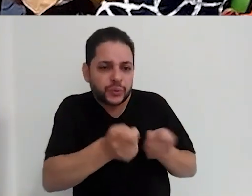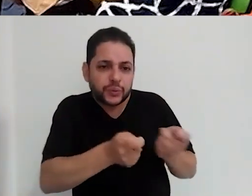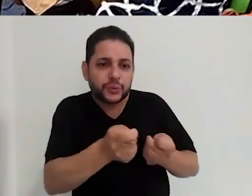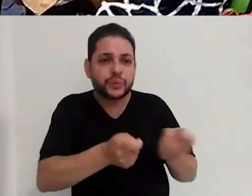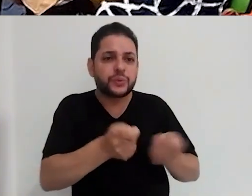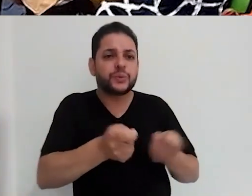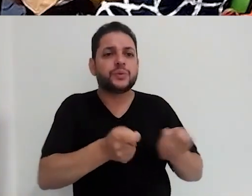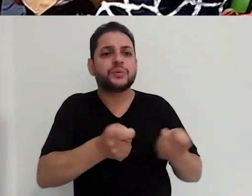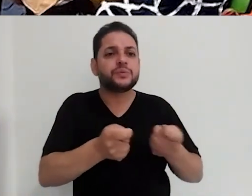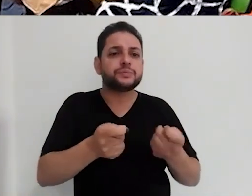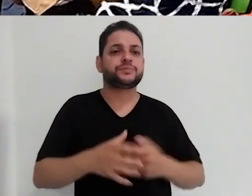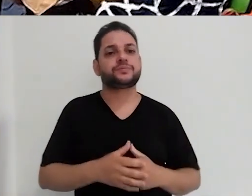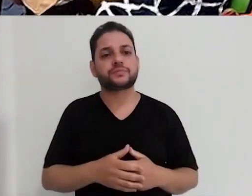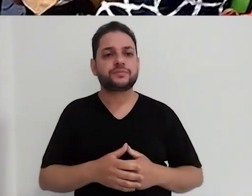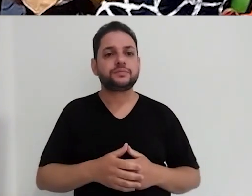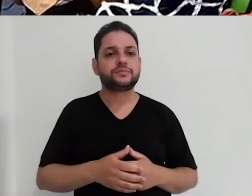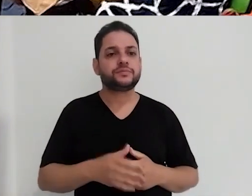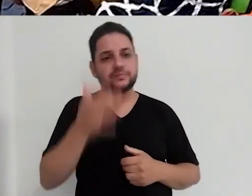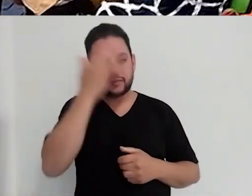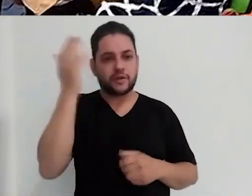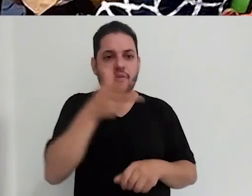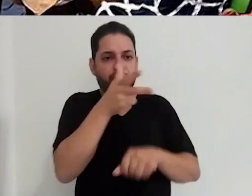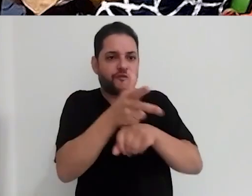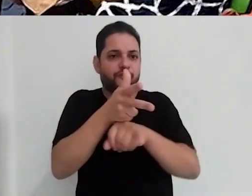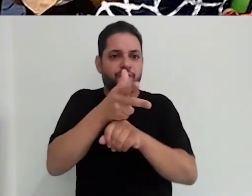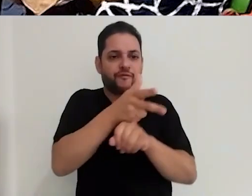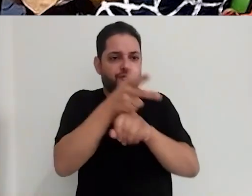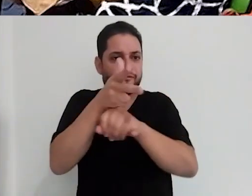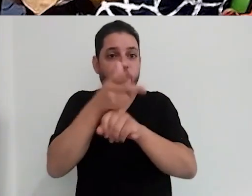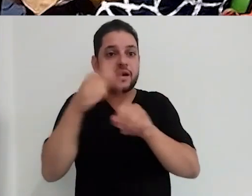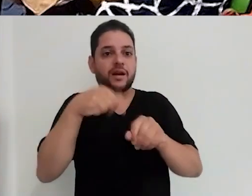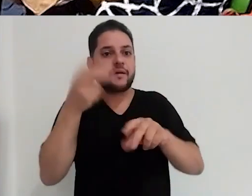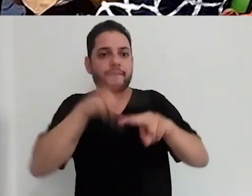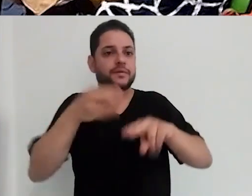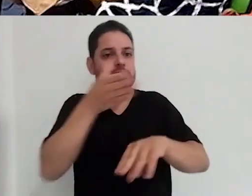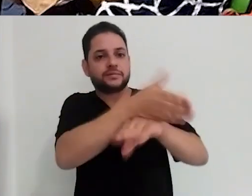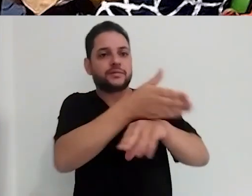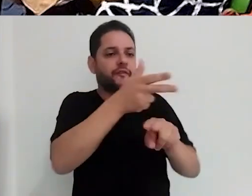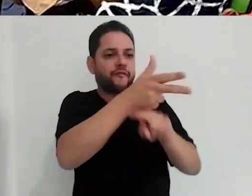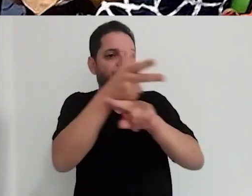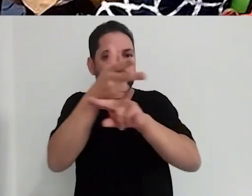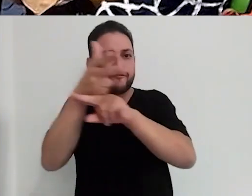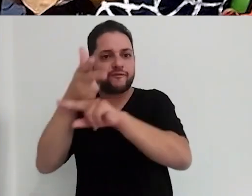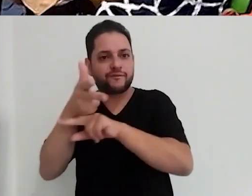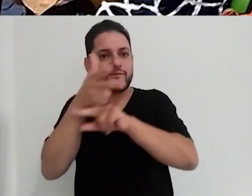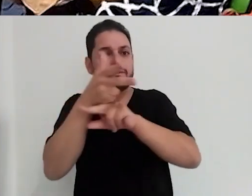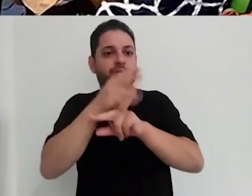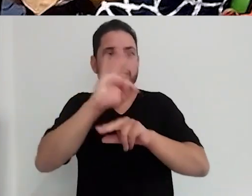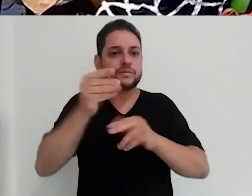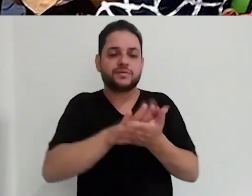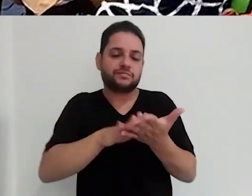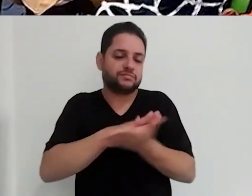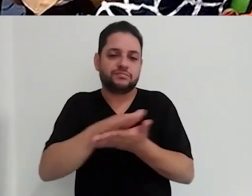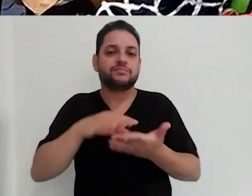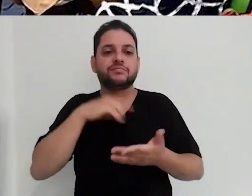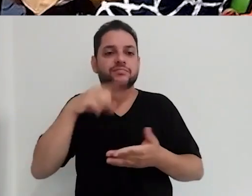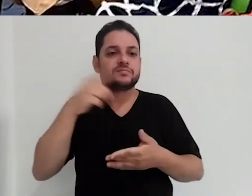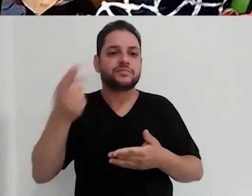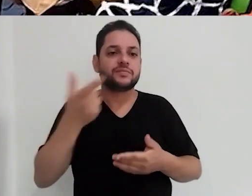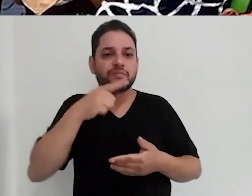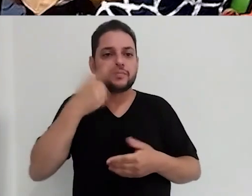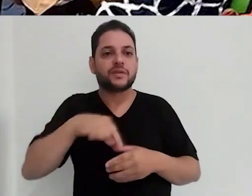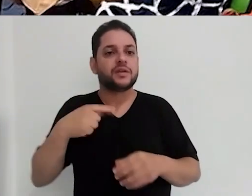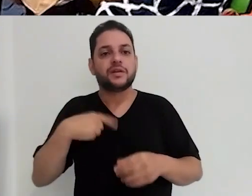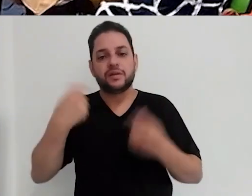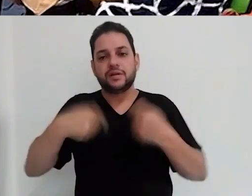é, enfim, você não consegue filmar tudo, obviamente, você tem que ser, sei lá, da Anistia Internacional, da ONU, para conseguir autorização para.